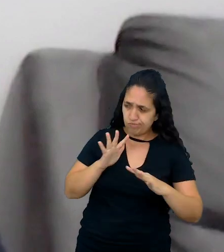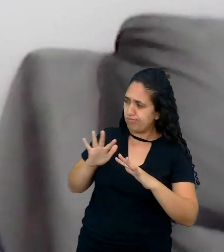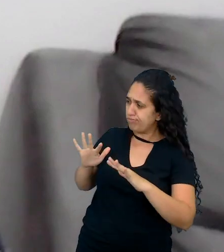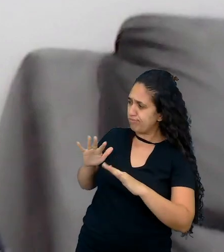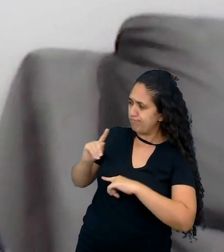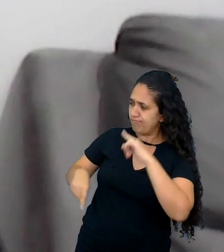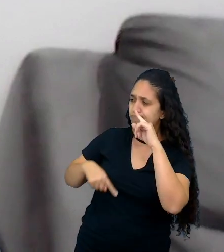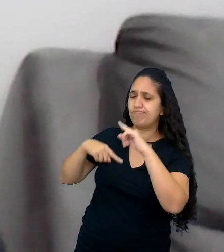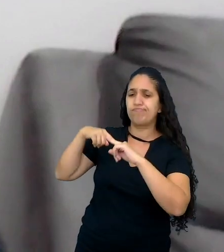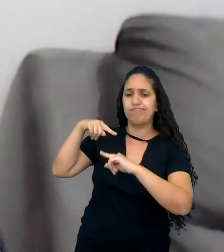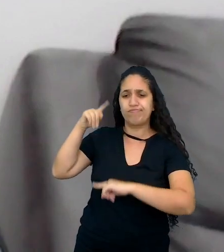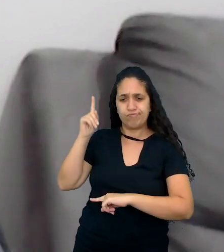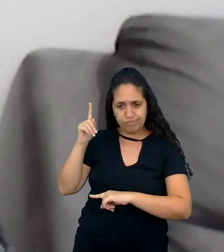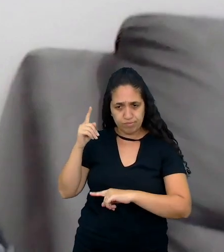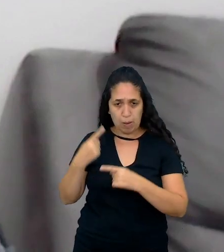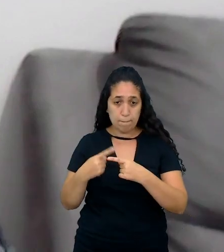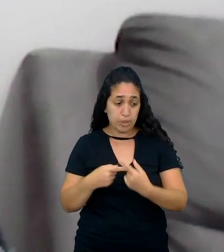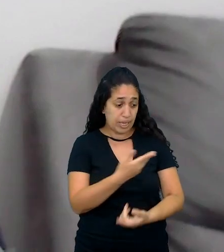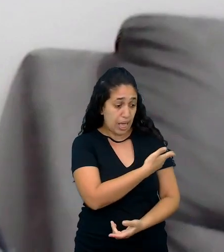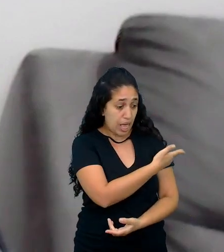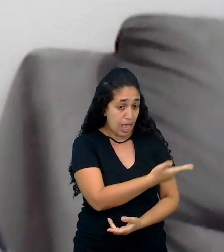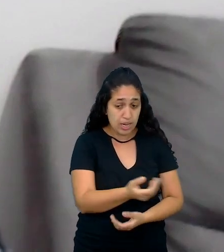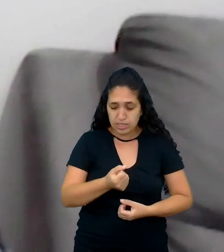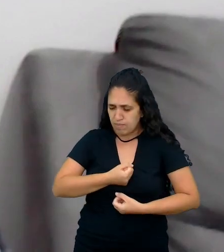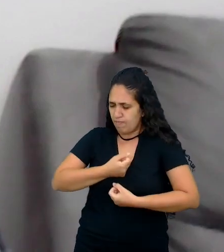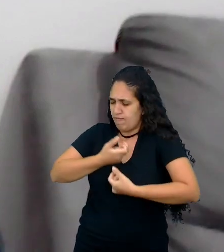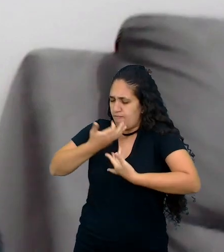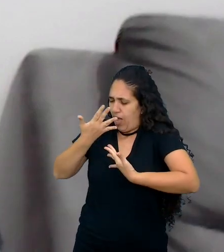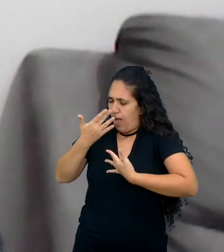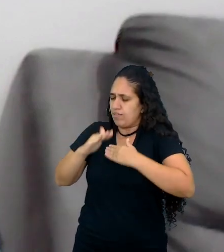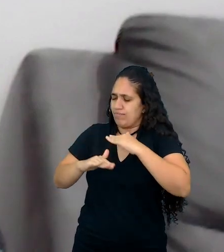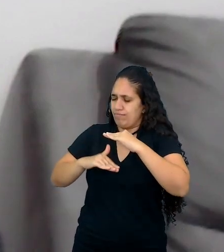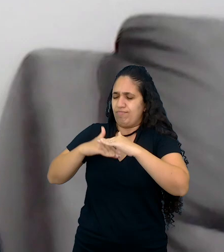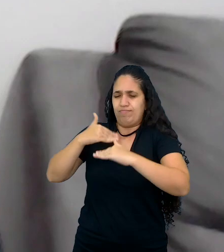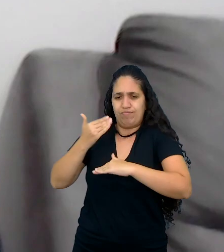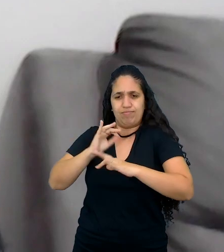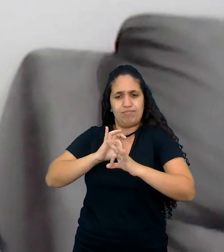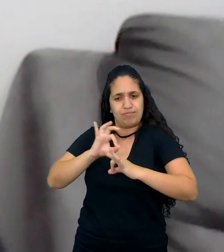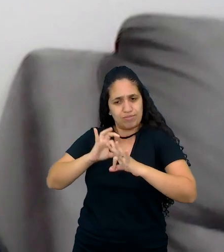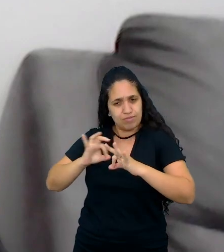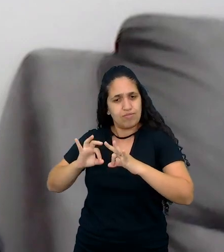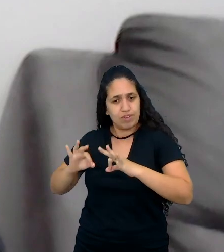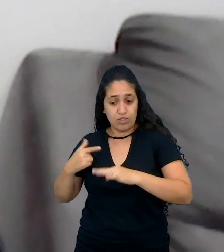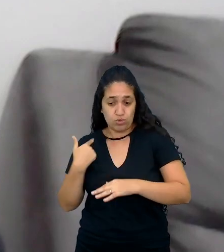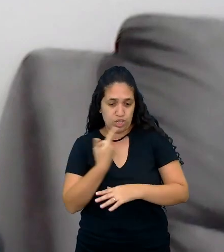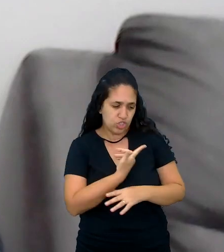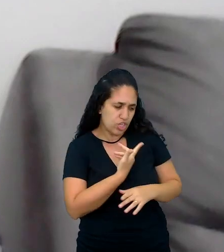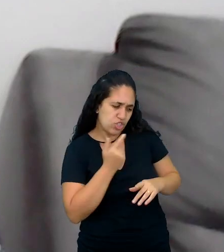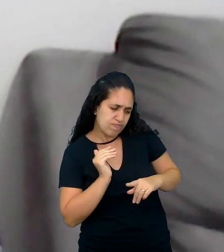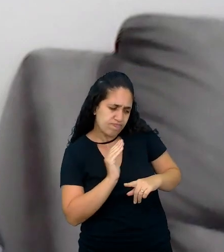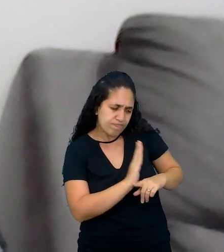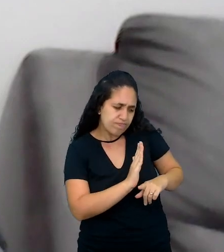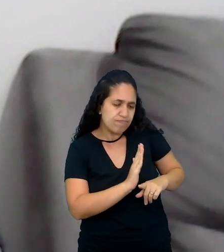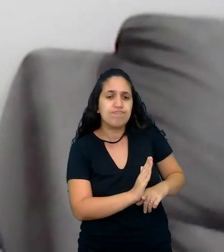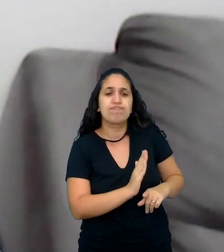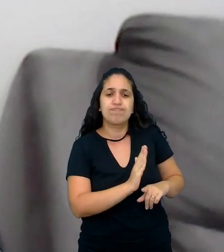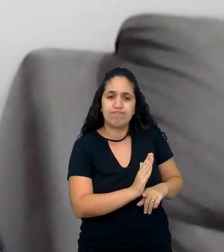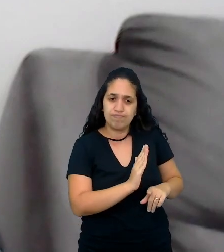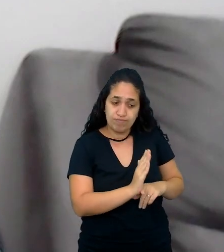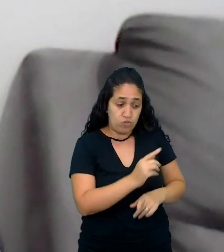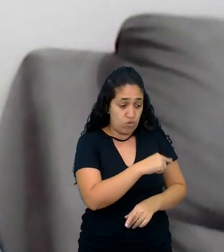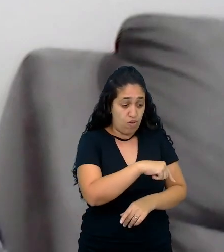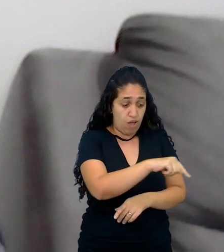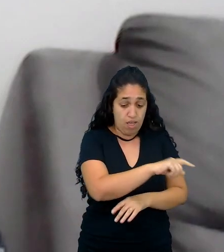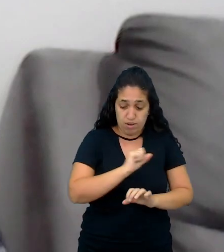Onde a gente dá a voz, onde eles se empenham para desenvolver o projeto com a nossa mediação, né? Onde eles se empenham